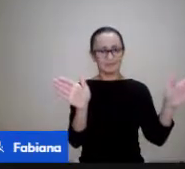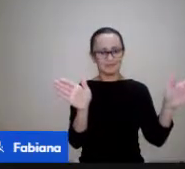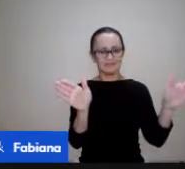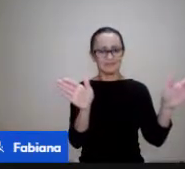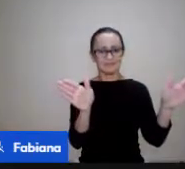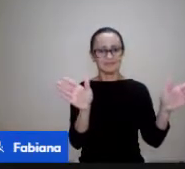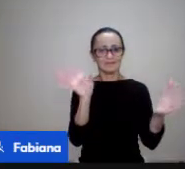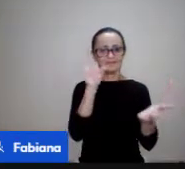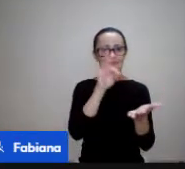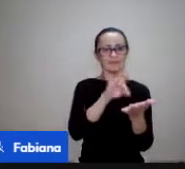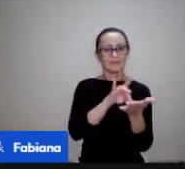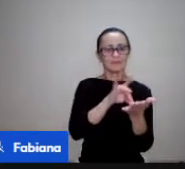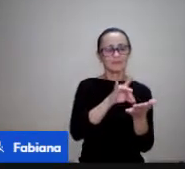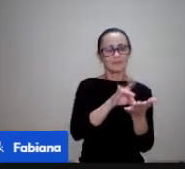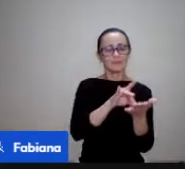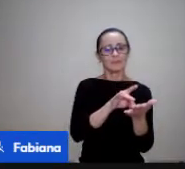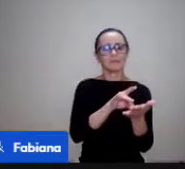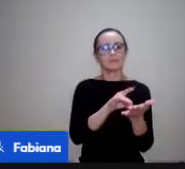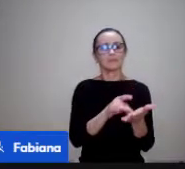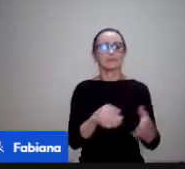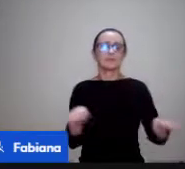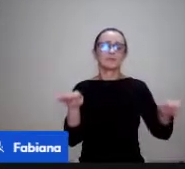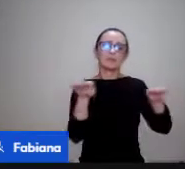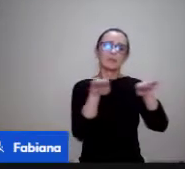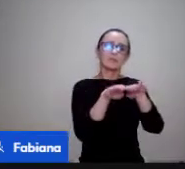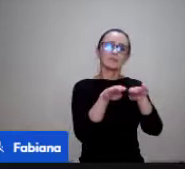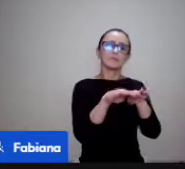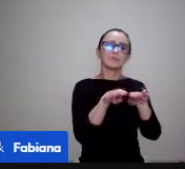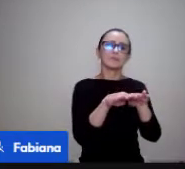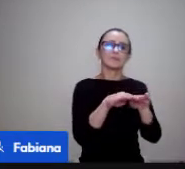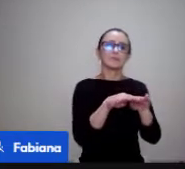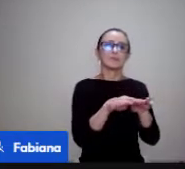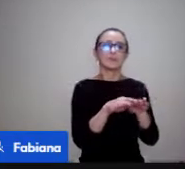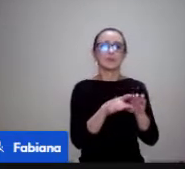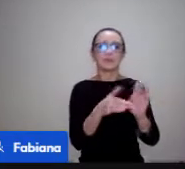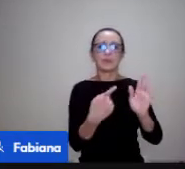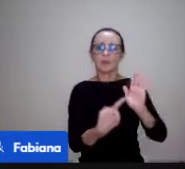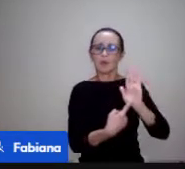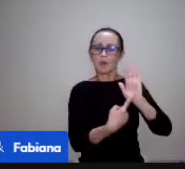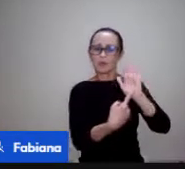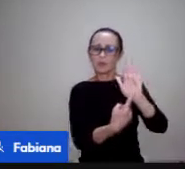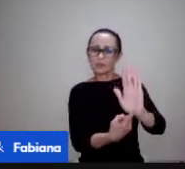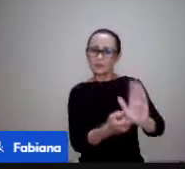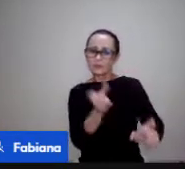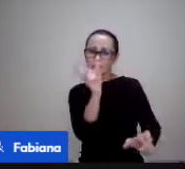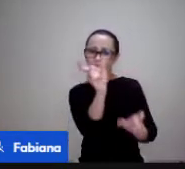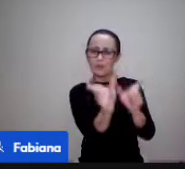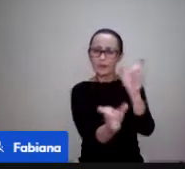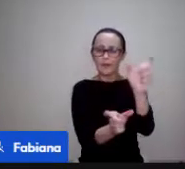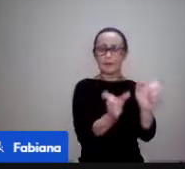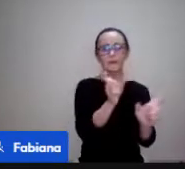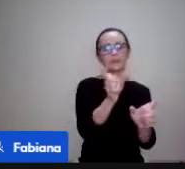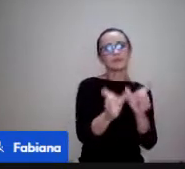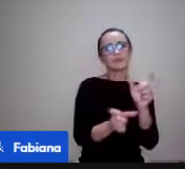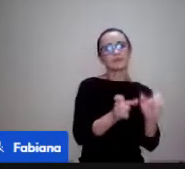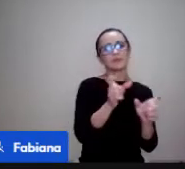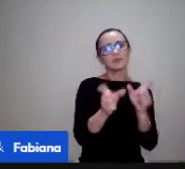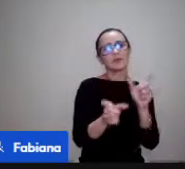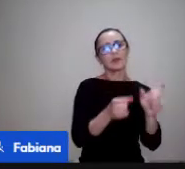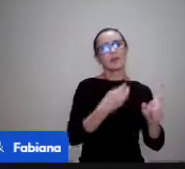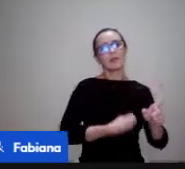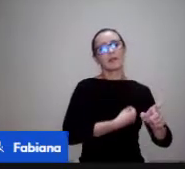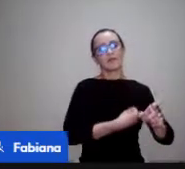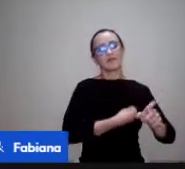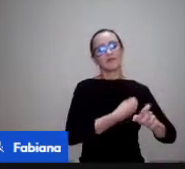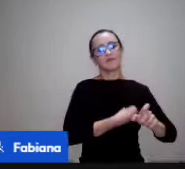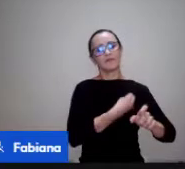realidade. Ao mesmo tempo, resgata a centralidade do homem na realidade e na